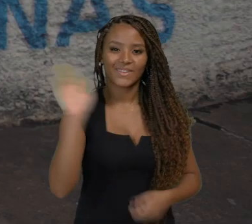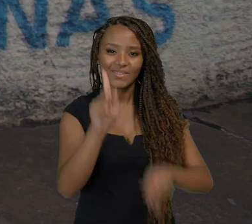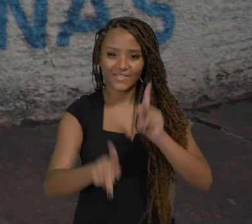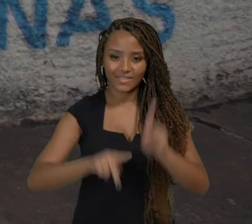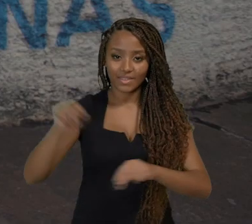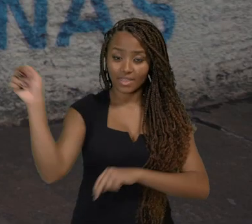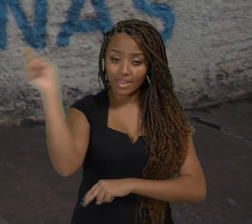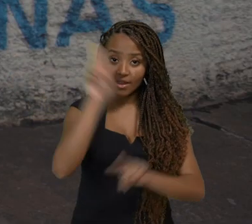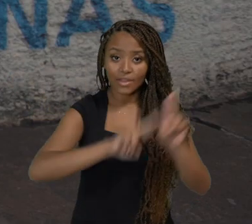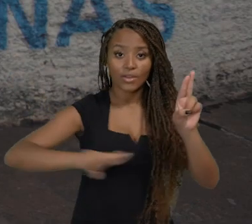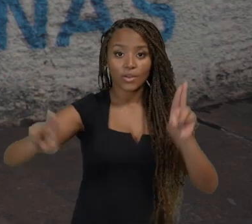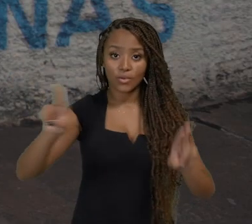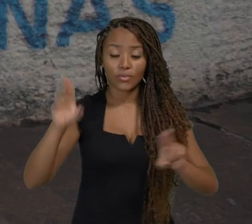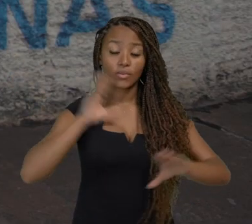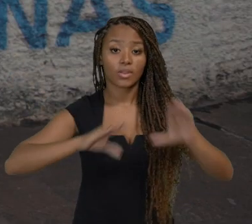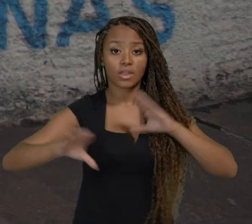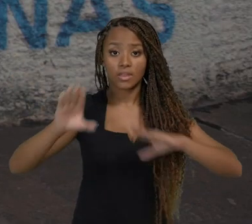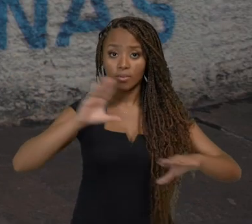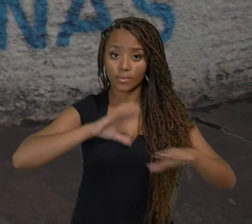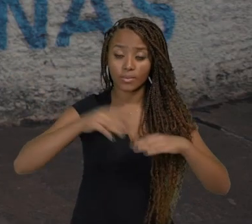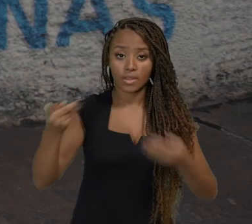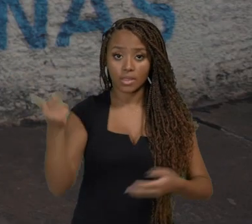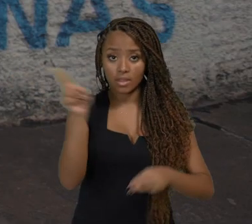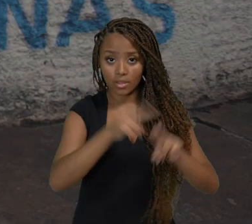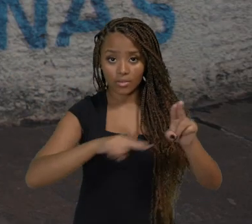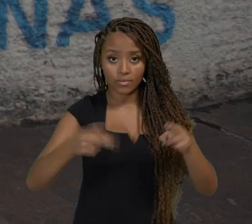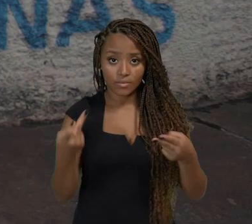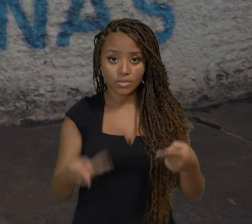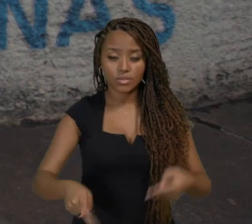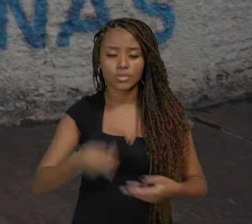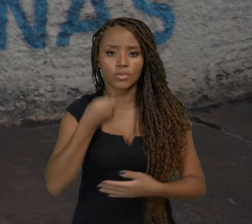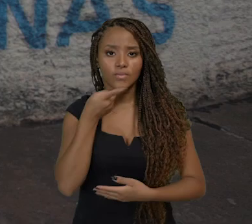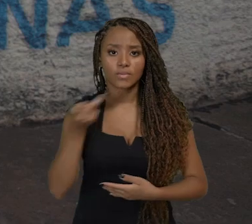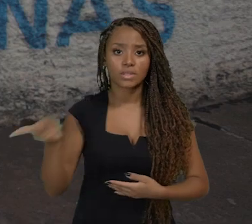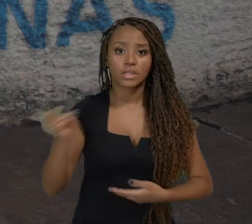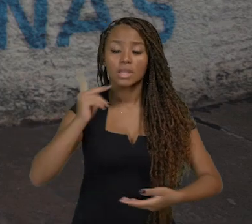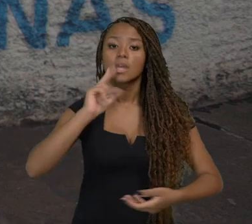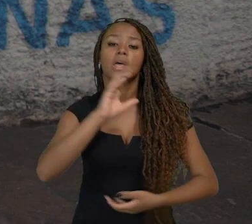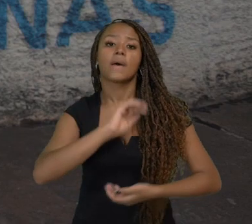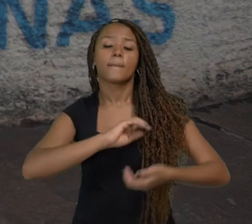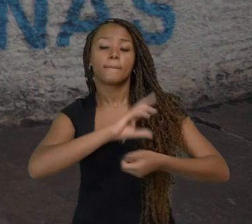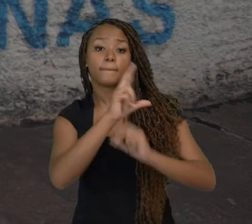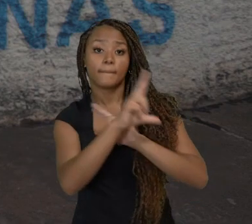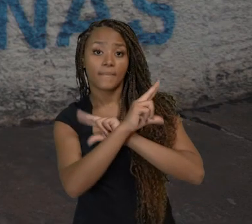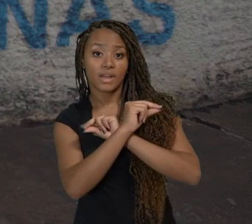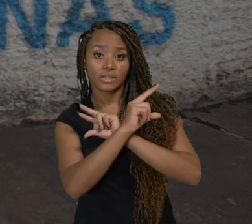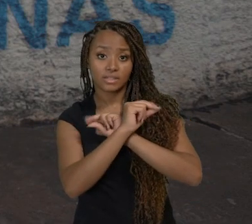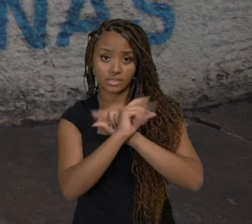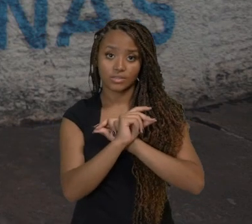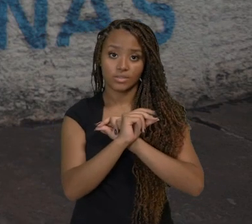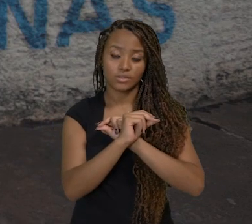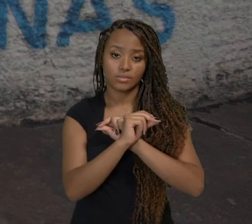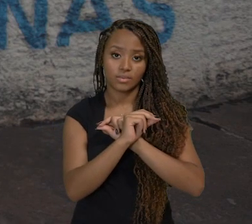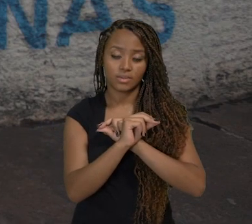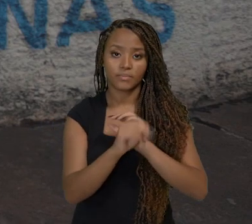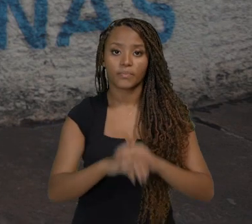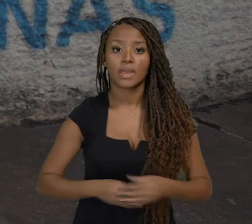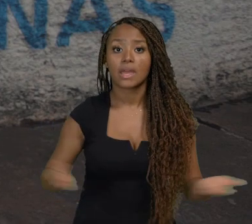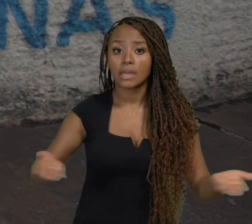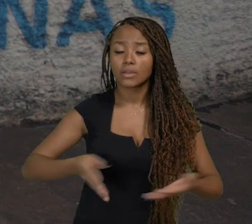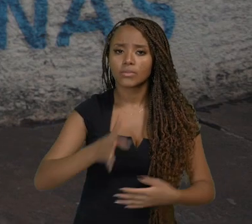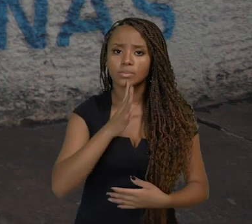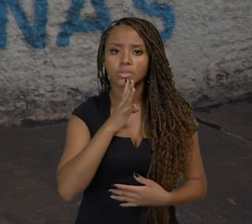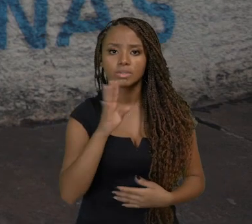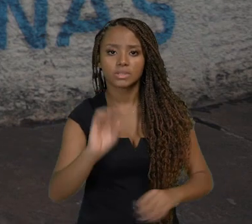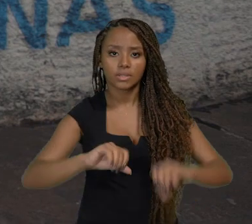aí, Ufolândia! No tour pela UFO de hoje, nós viemos até uma das unidades do campus Patos de Minas, a unidade Pavanianos. Aqui